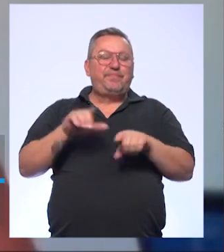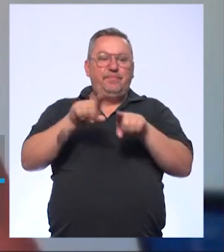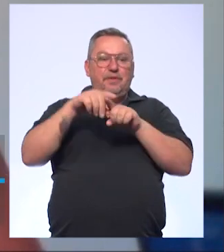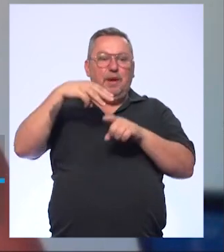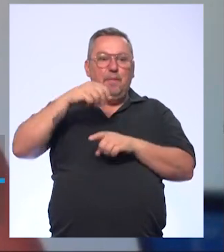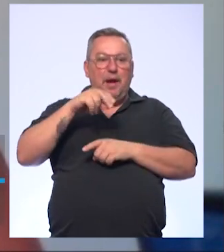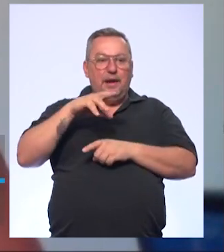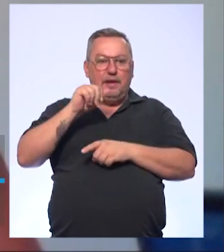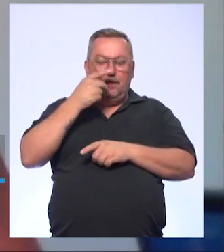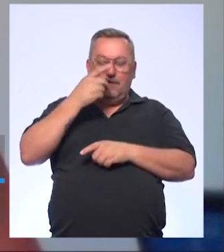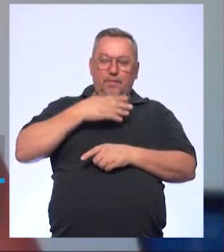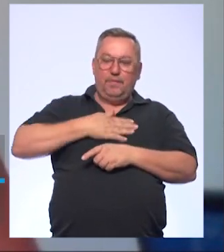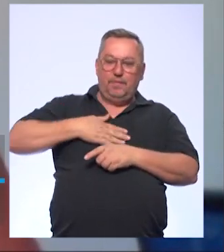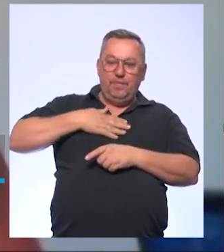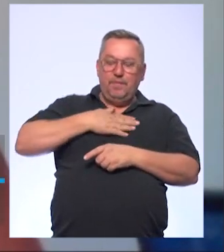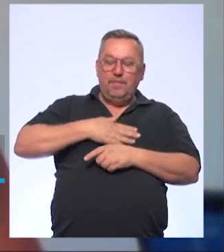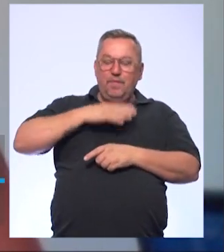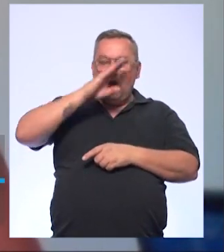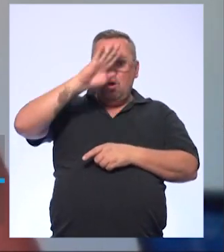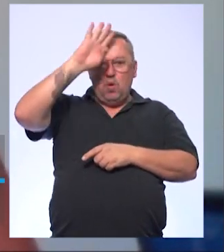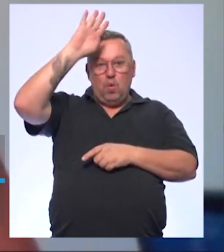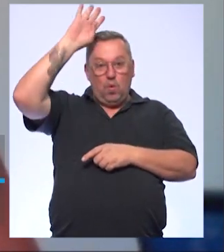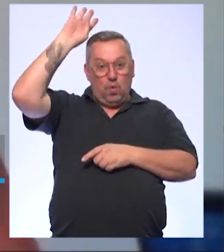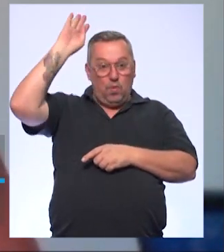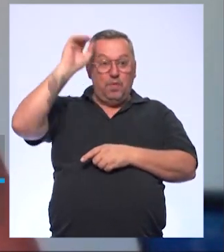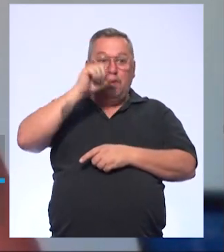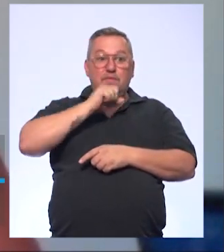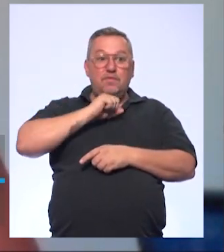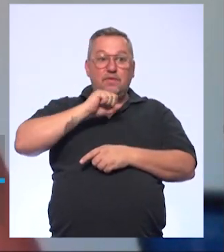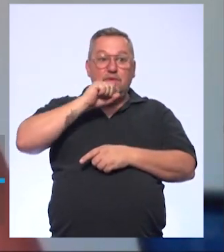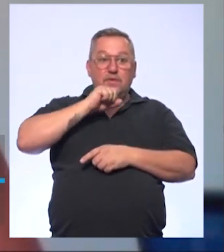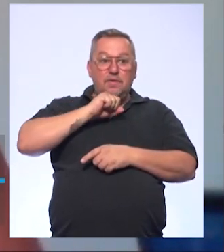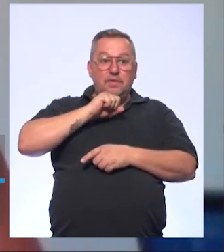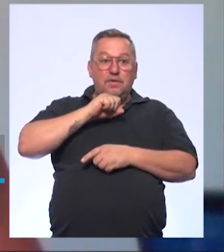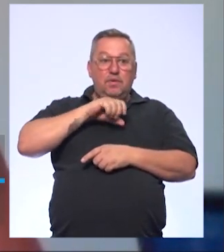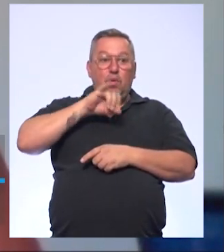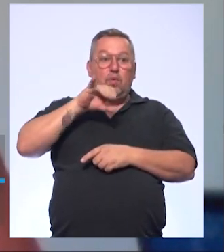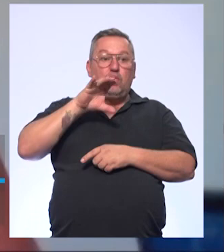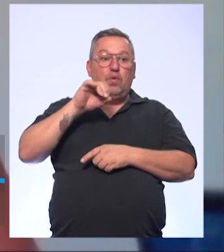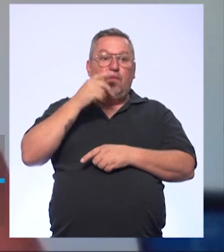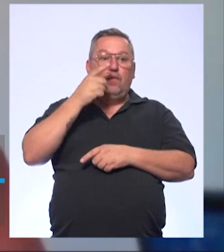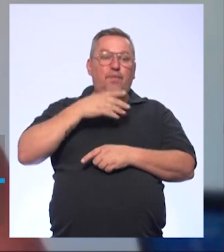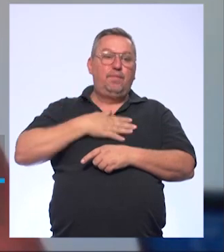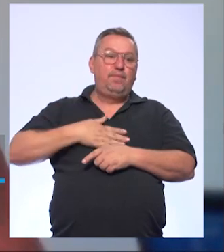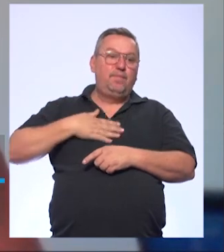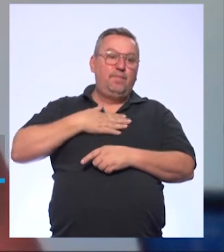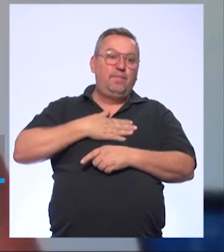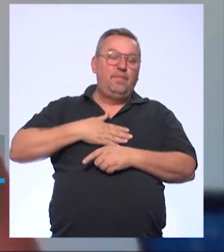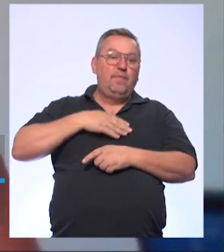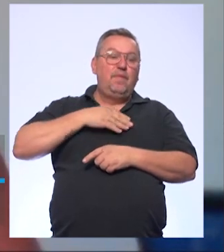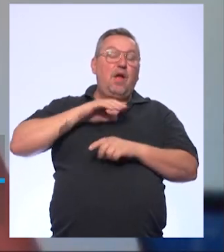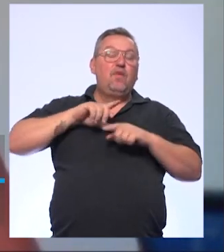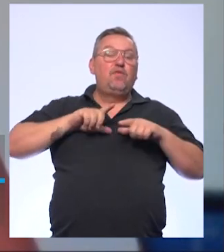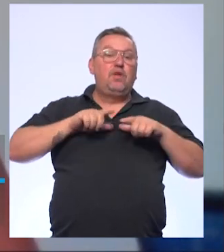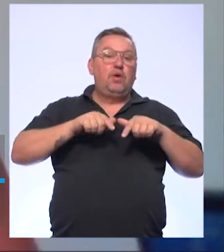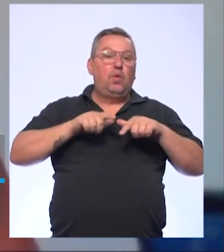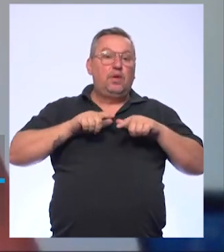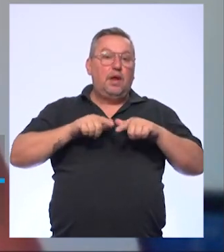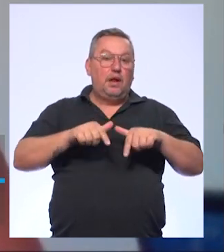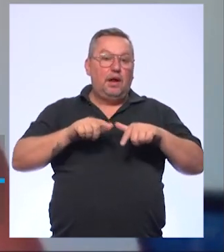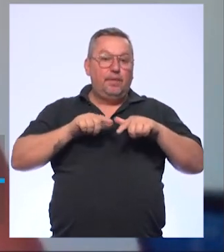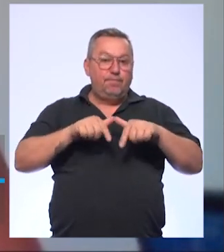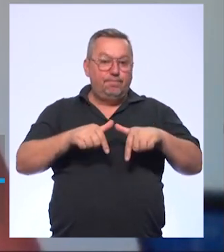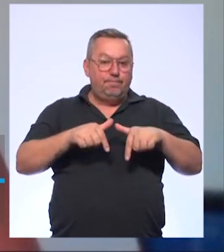disse que gostaria de conhecer a Roma Antiga, né, falando aí dos romanos. O João Guilherme disse que gostaria de conhecer Jerusalém, né, se